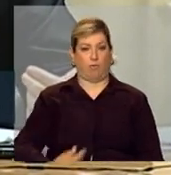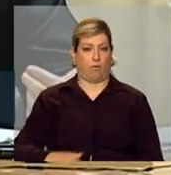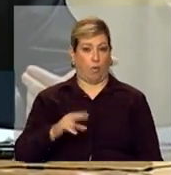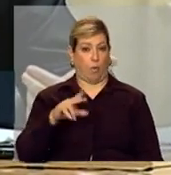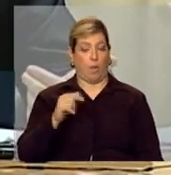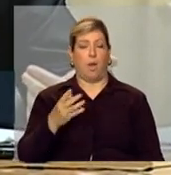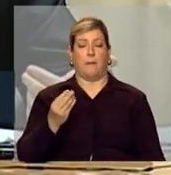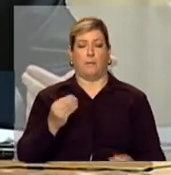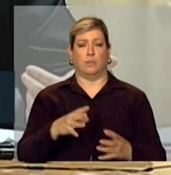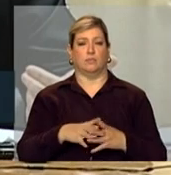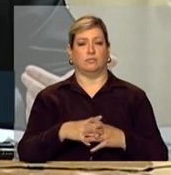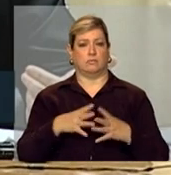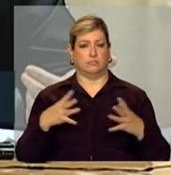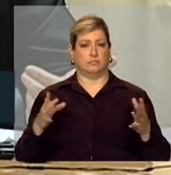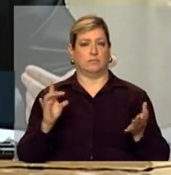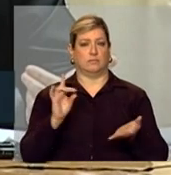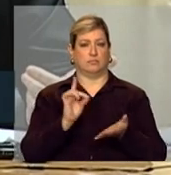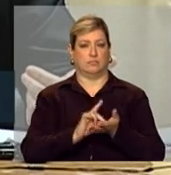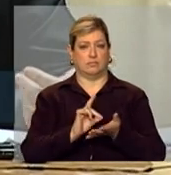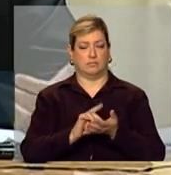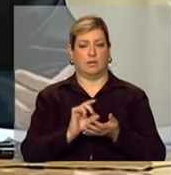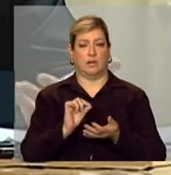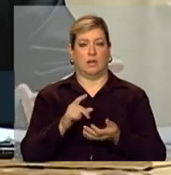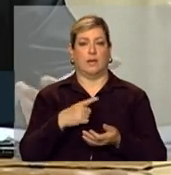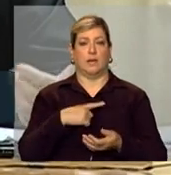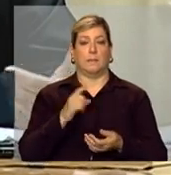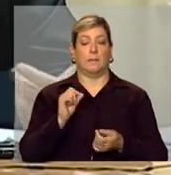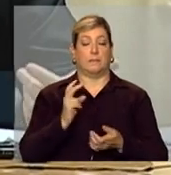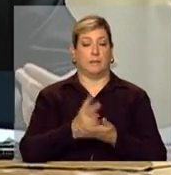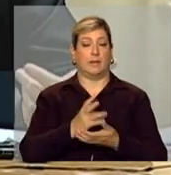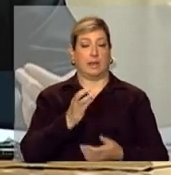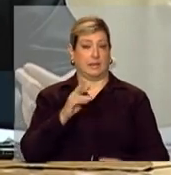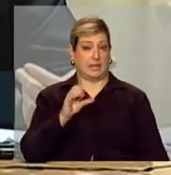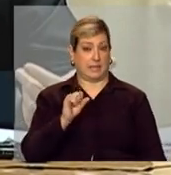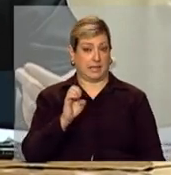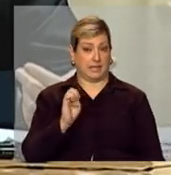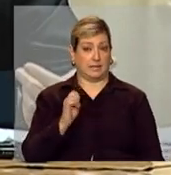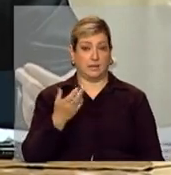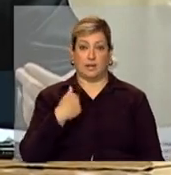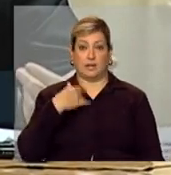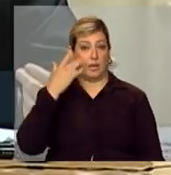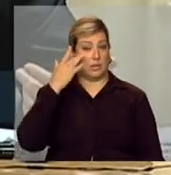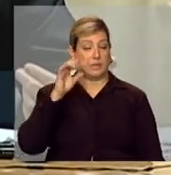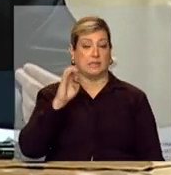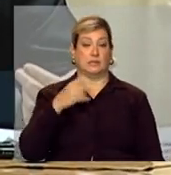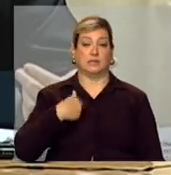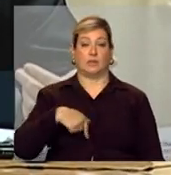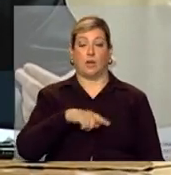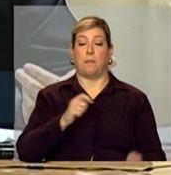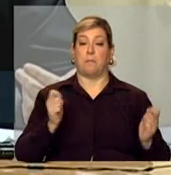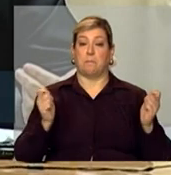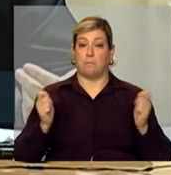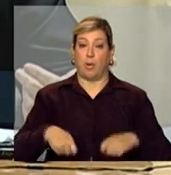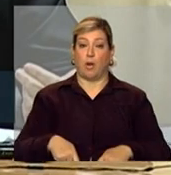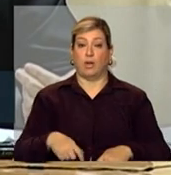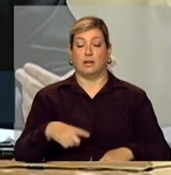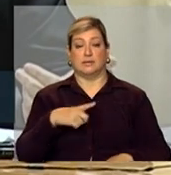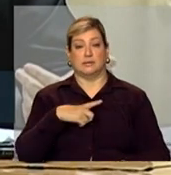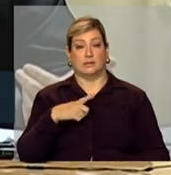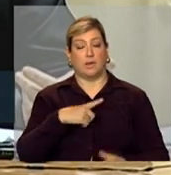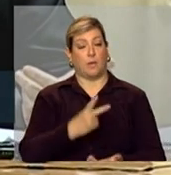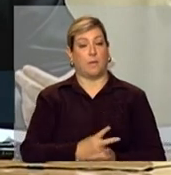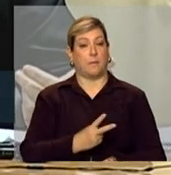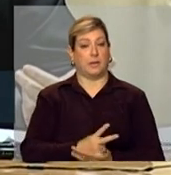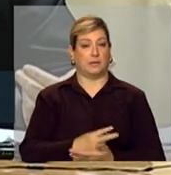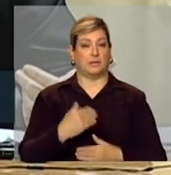muito elevados de fato não é eh apesar da da crise então não sei se poderemos eh ter o mesmo